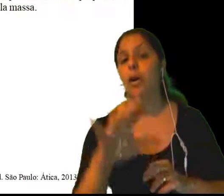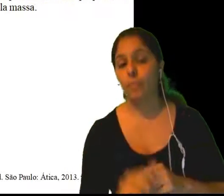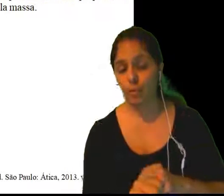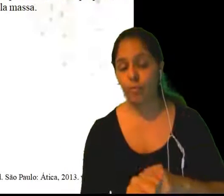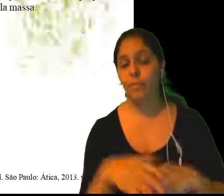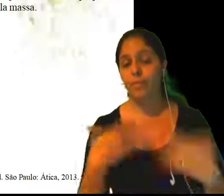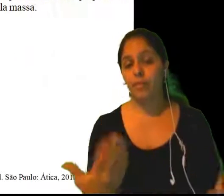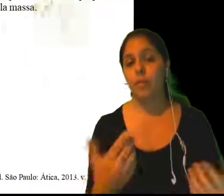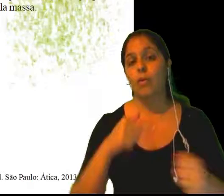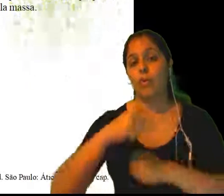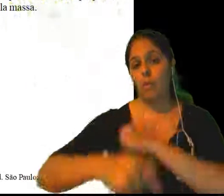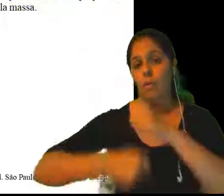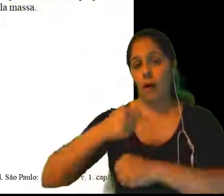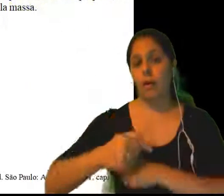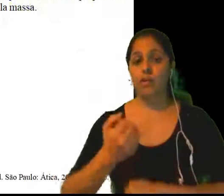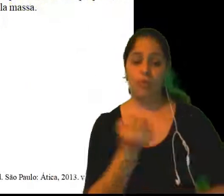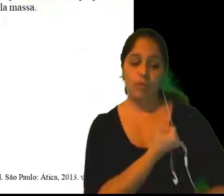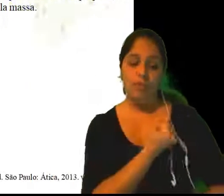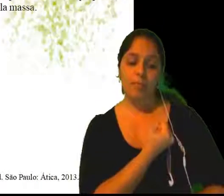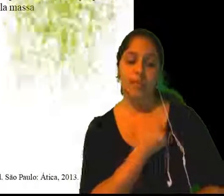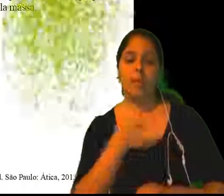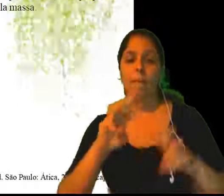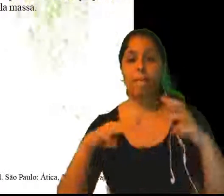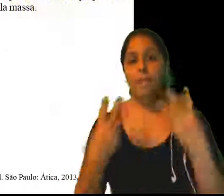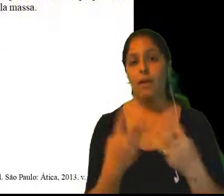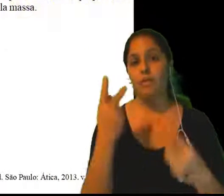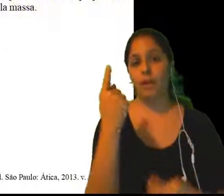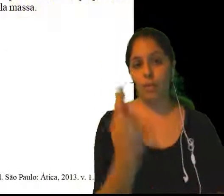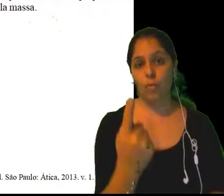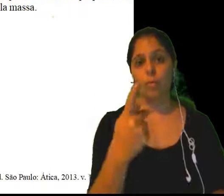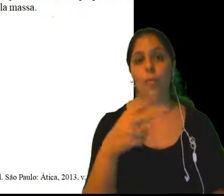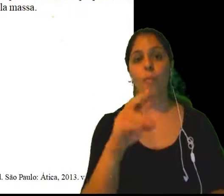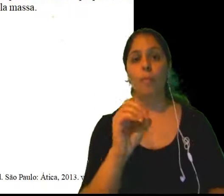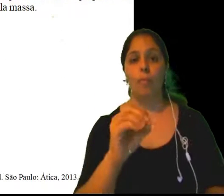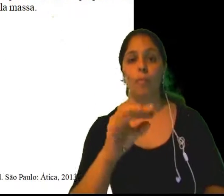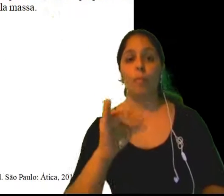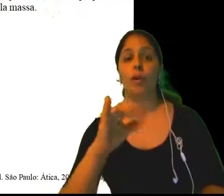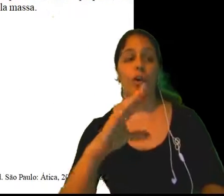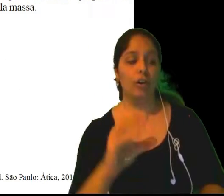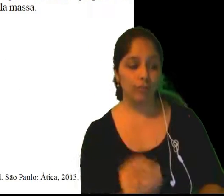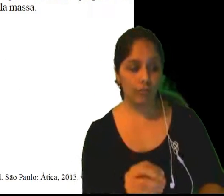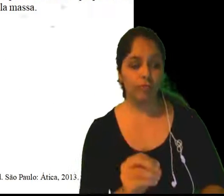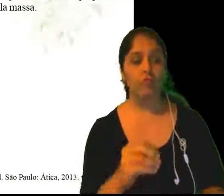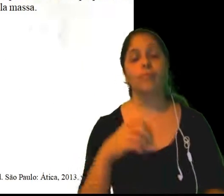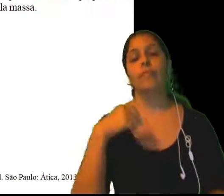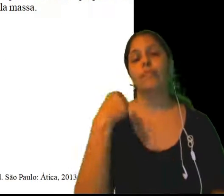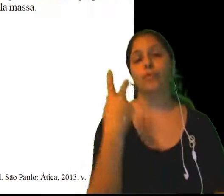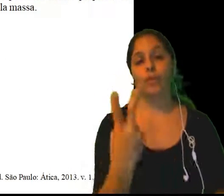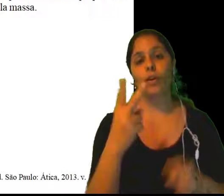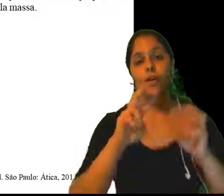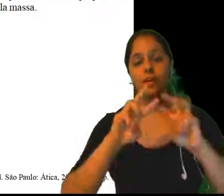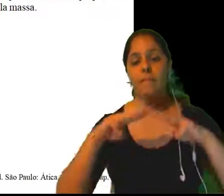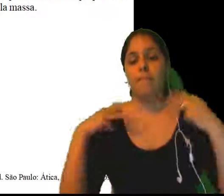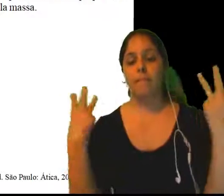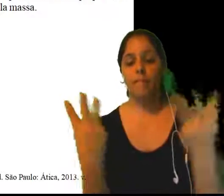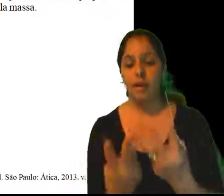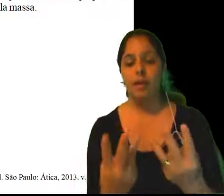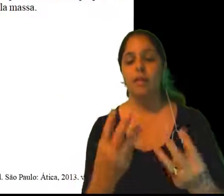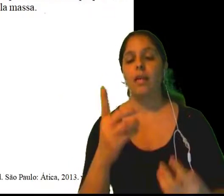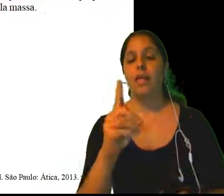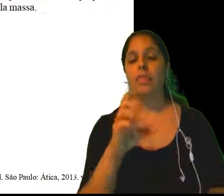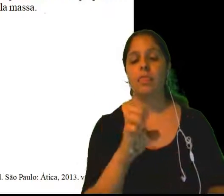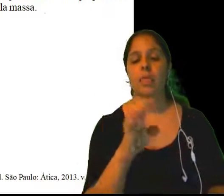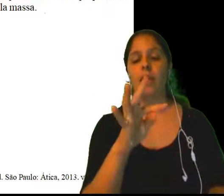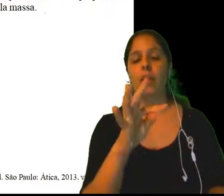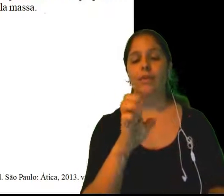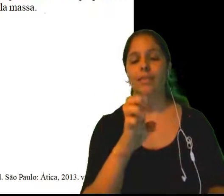Assim, o átomo que apresenta massa igual a 1 é chamado de prótio, o átomo de hidrogênio com massa 2 é